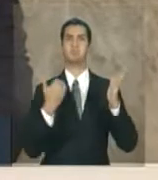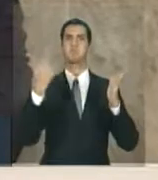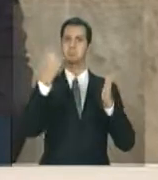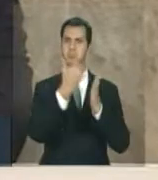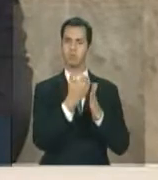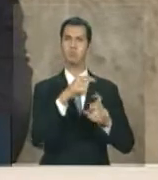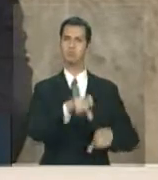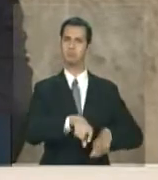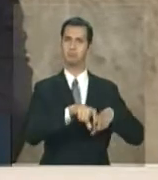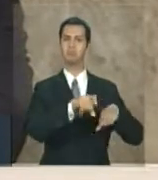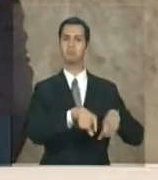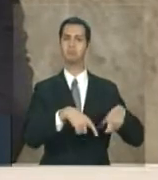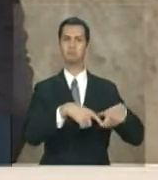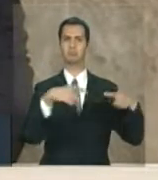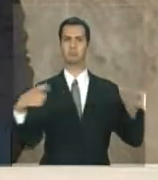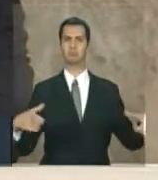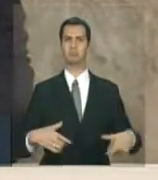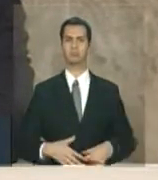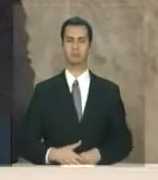produção.